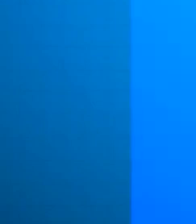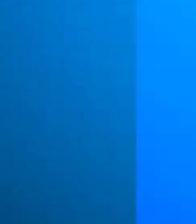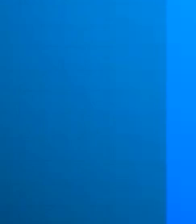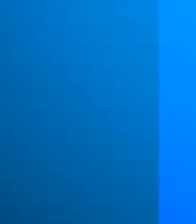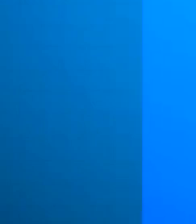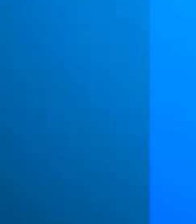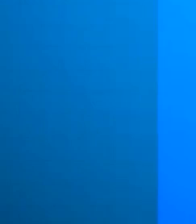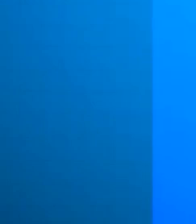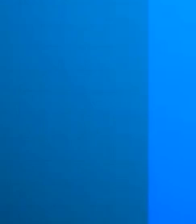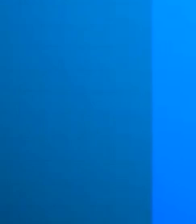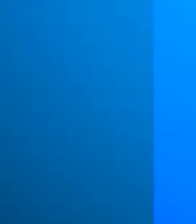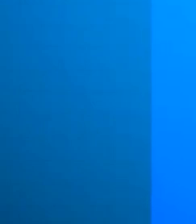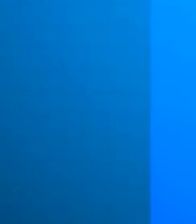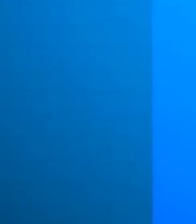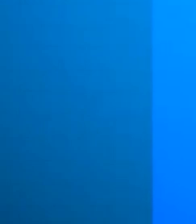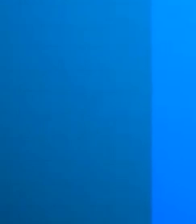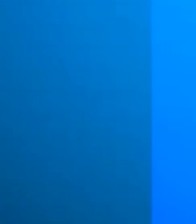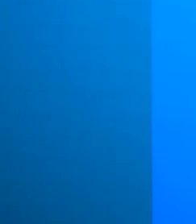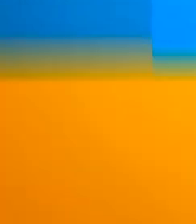E aí